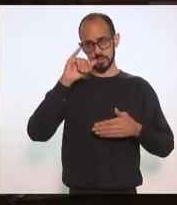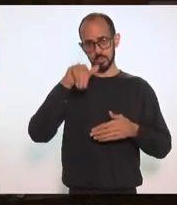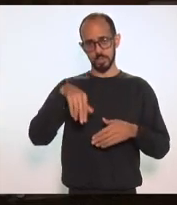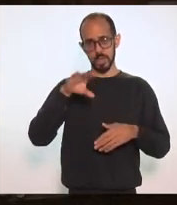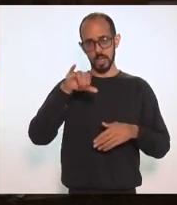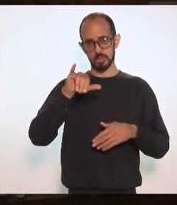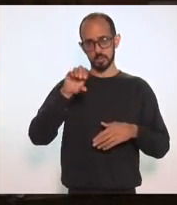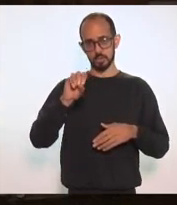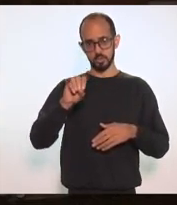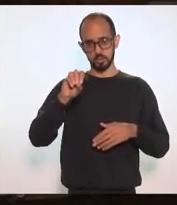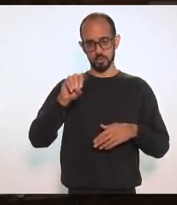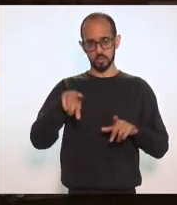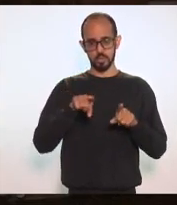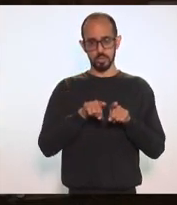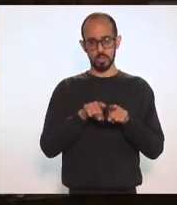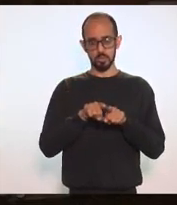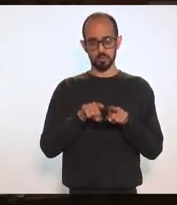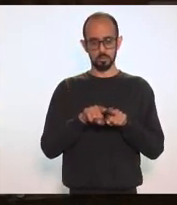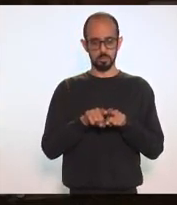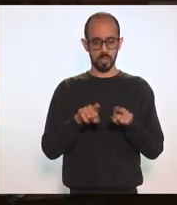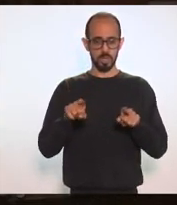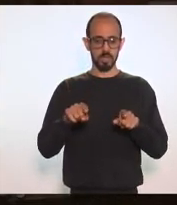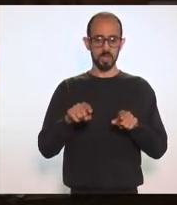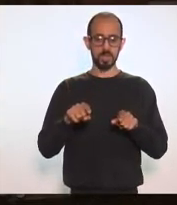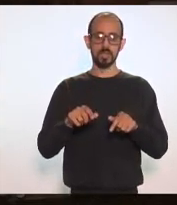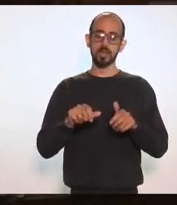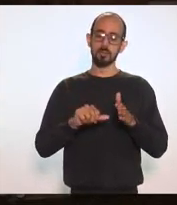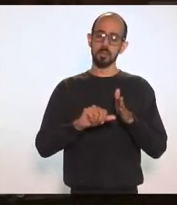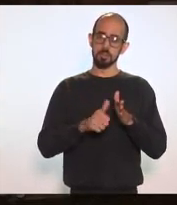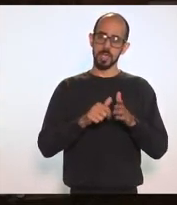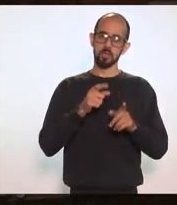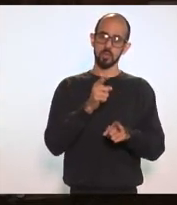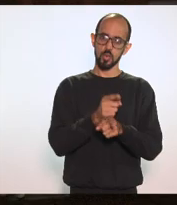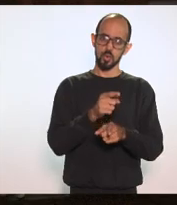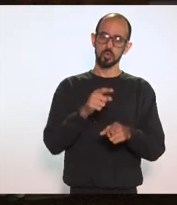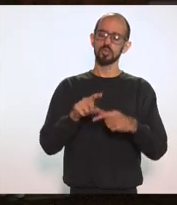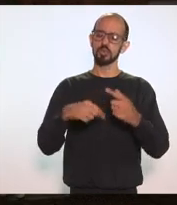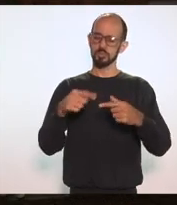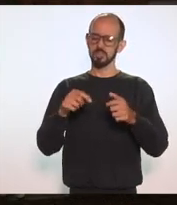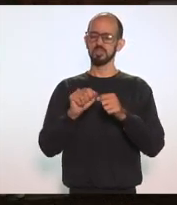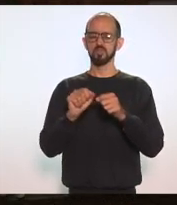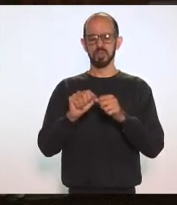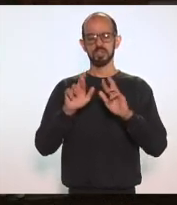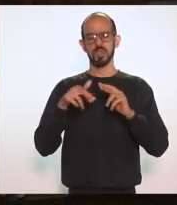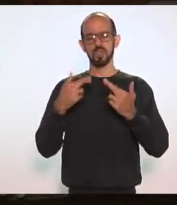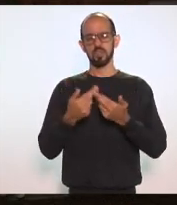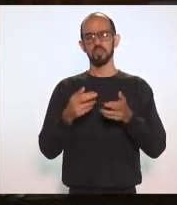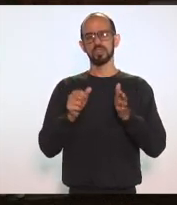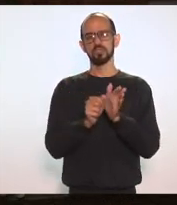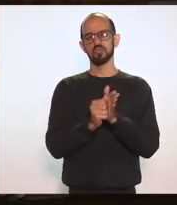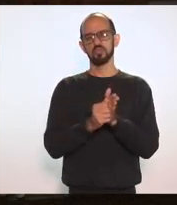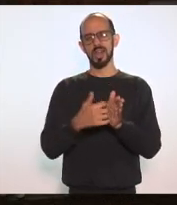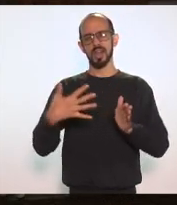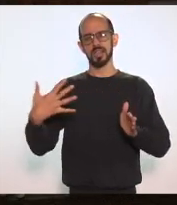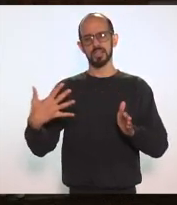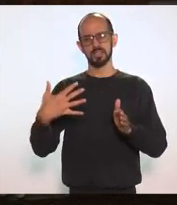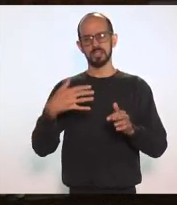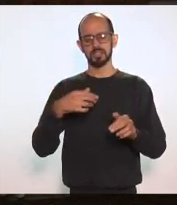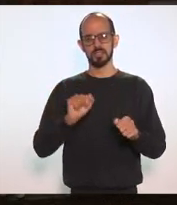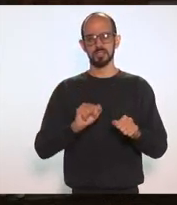Vida. Foi a primeira interlocução que eu tive. De lá fizemos várias rodadas de reunião com vários mandatos e várias